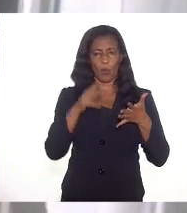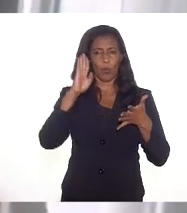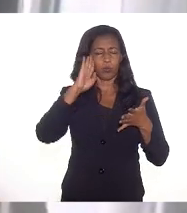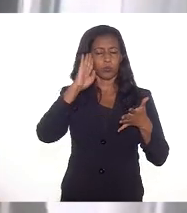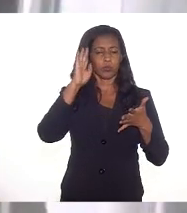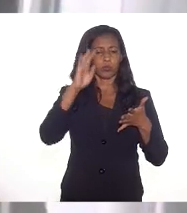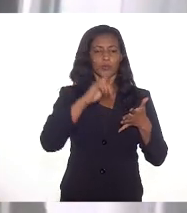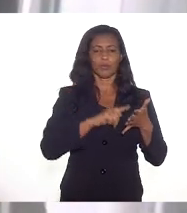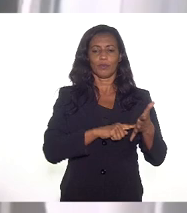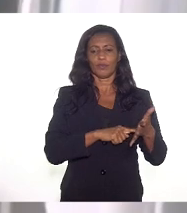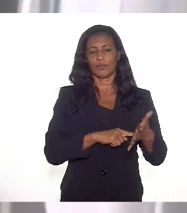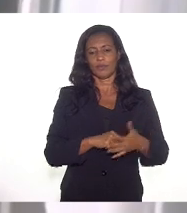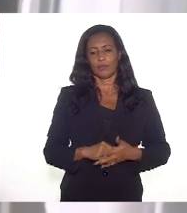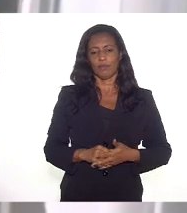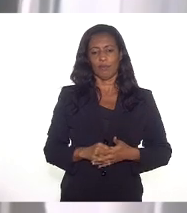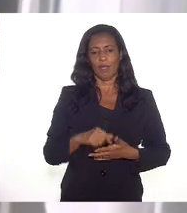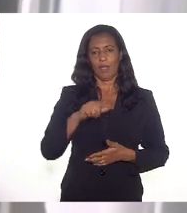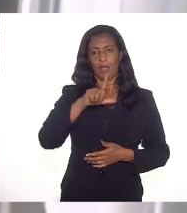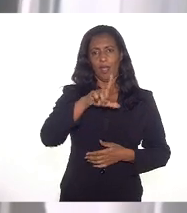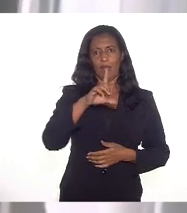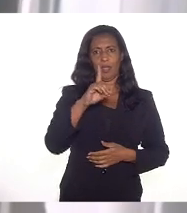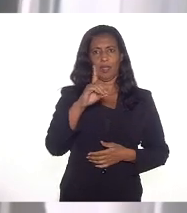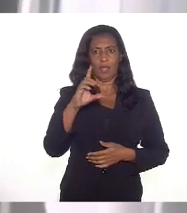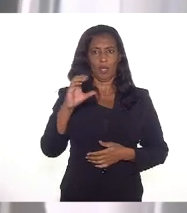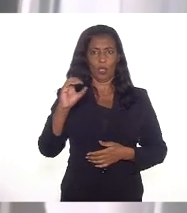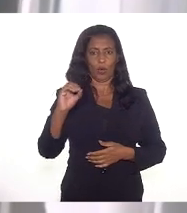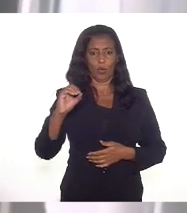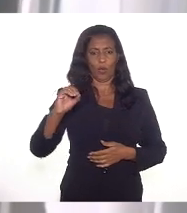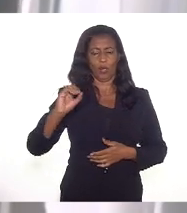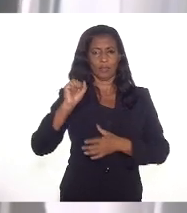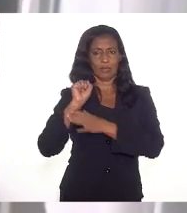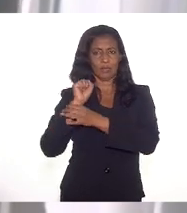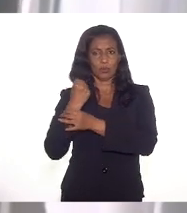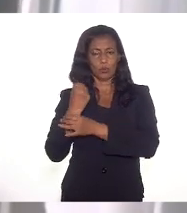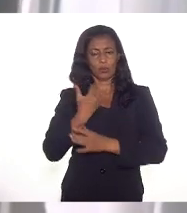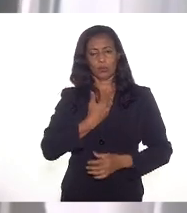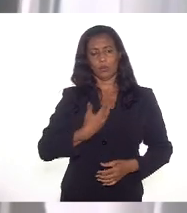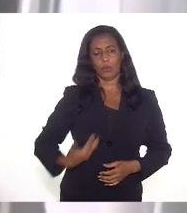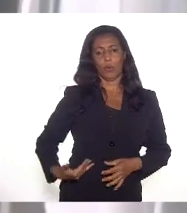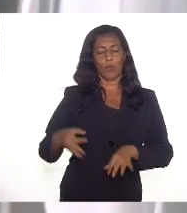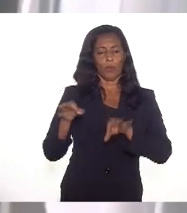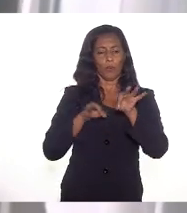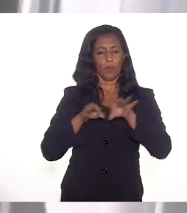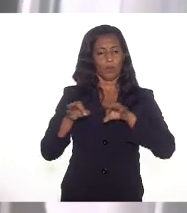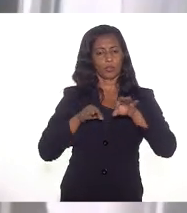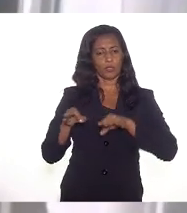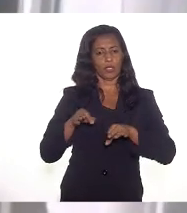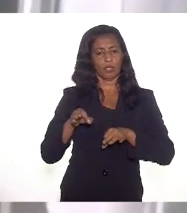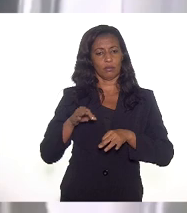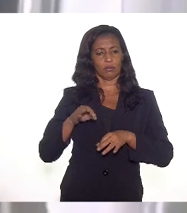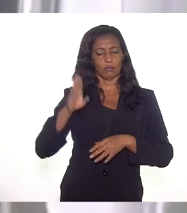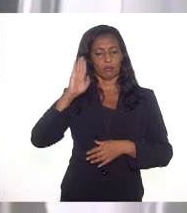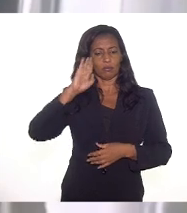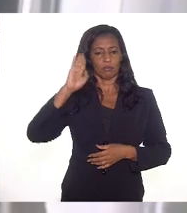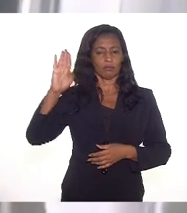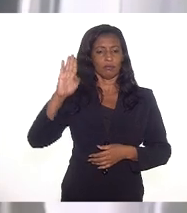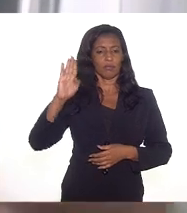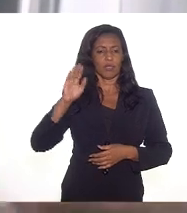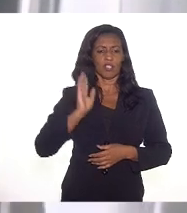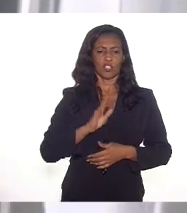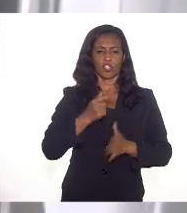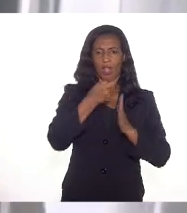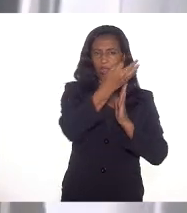prioritários da LDO, que é o eixo da segurança pública. Um dos projetos prioritários está exatamente